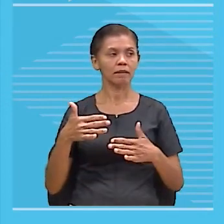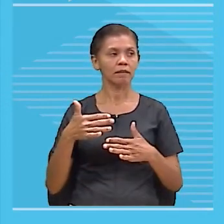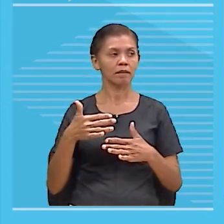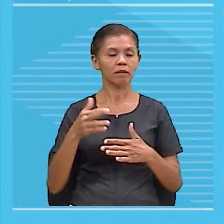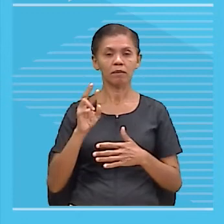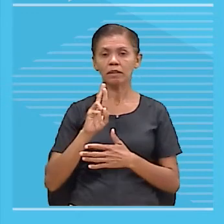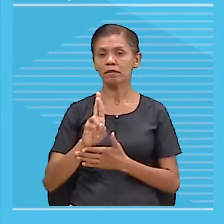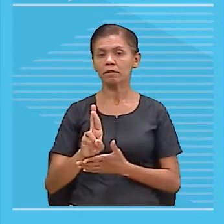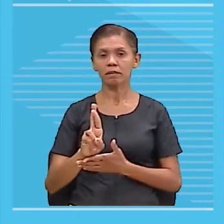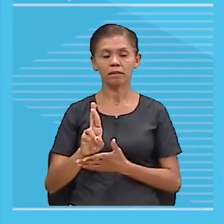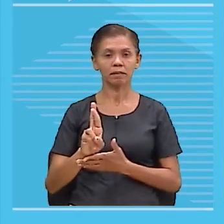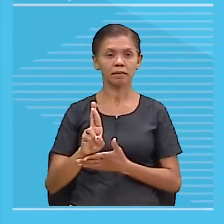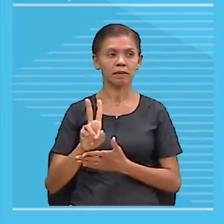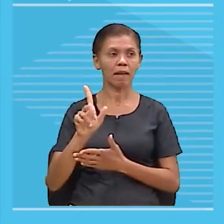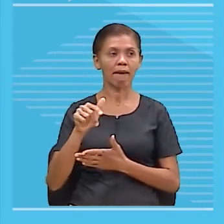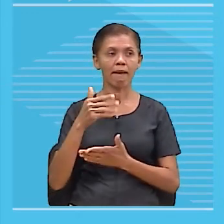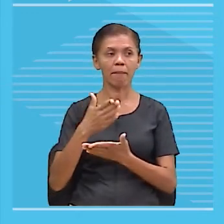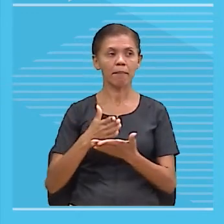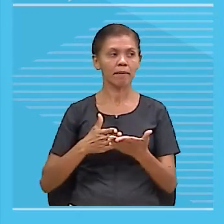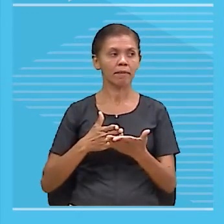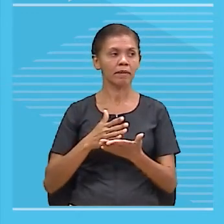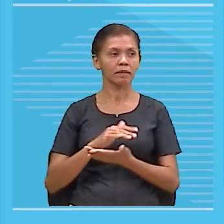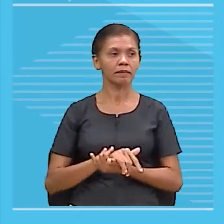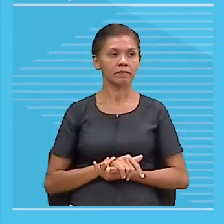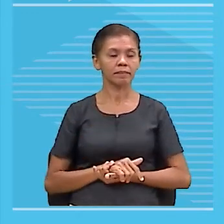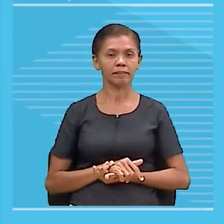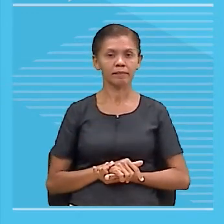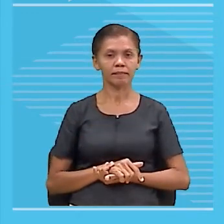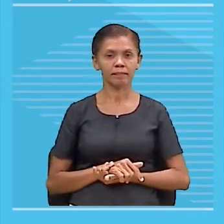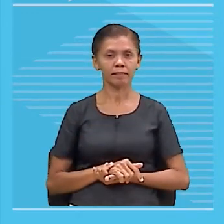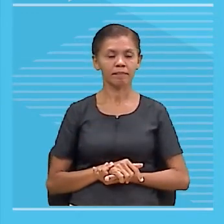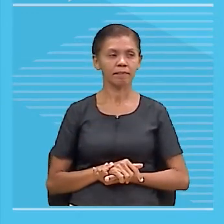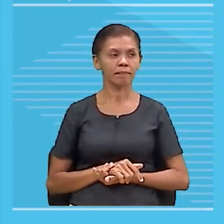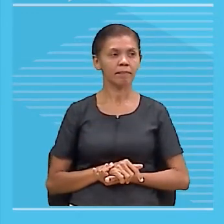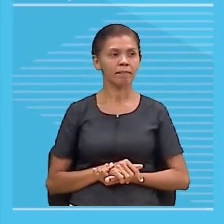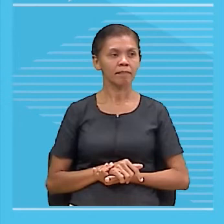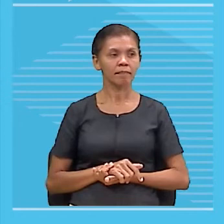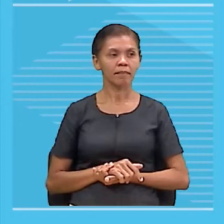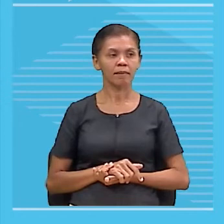resultado é a metade, ó, a primeira operaçãozinha lá de cima, da dica, né?